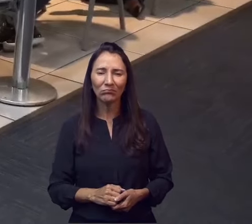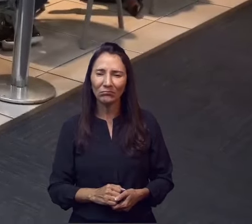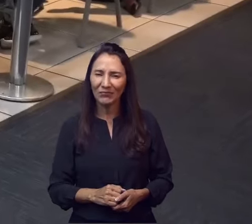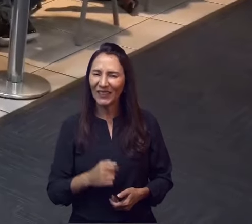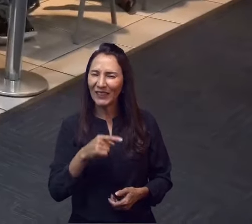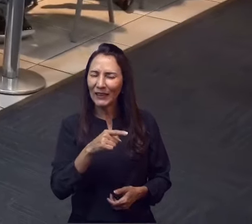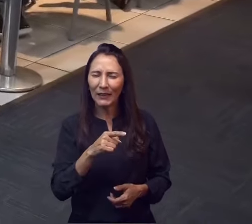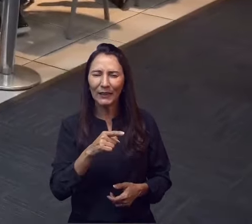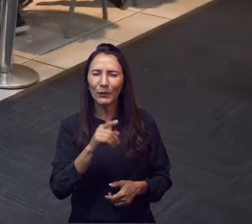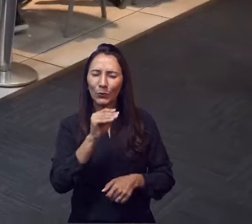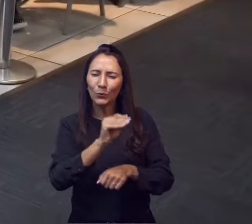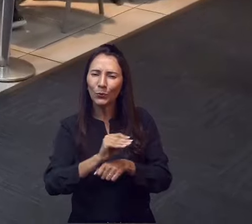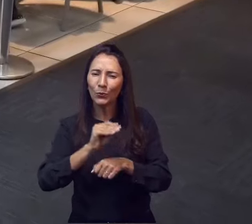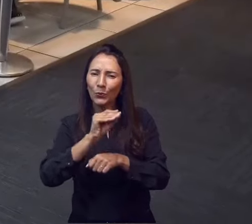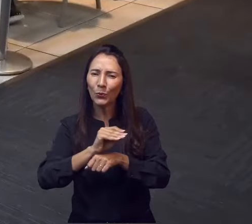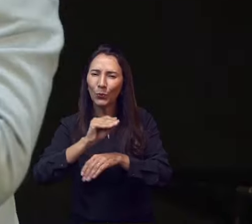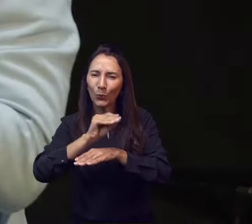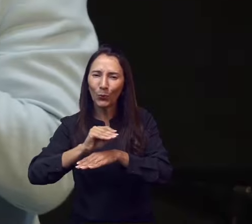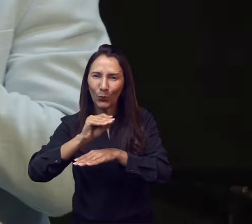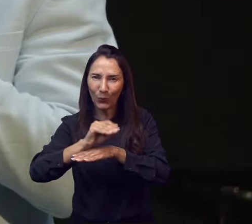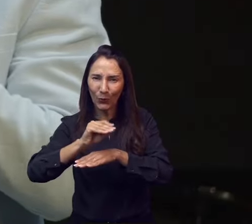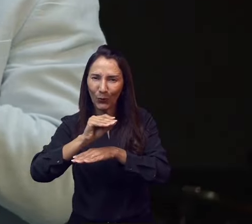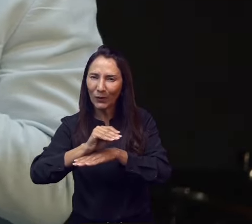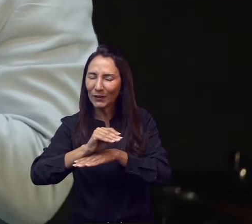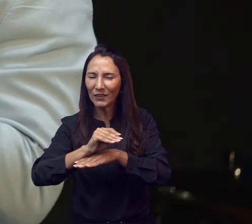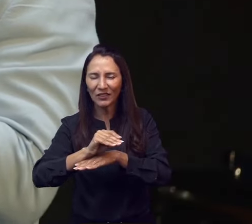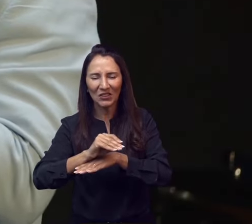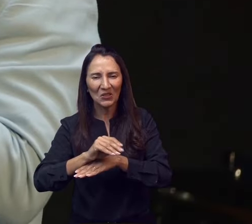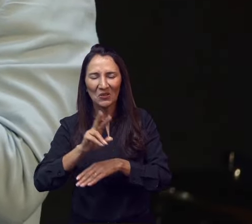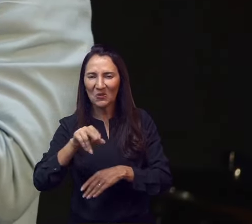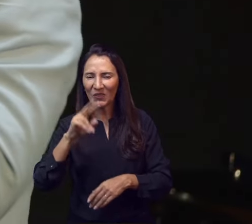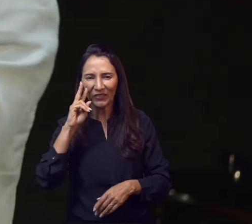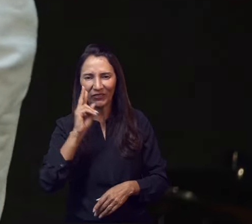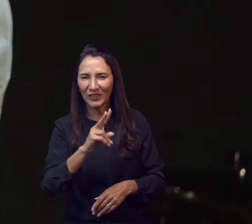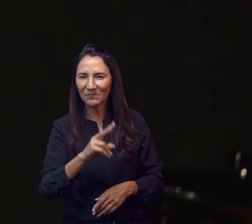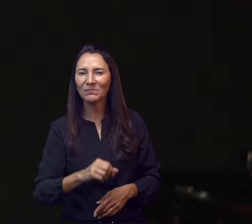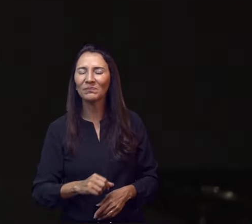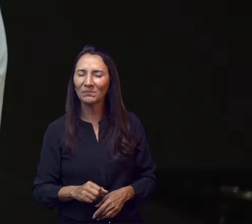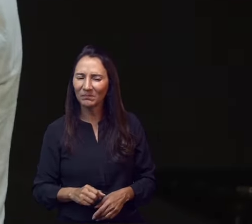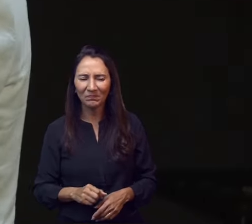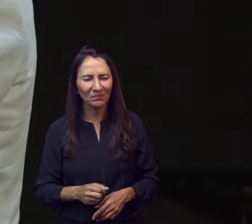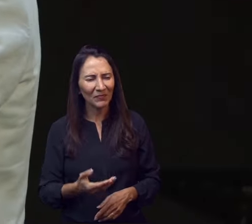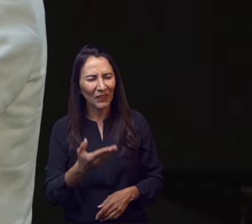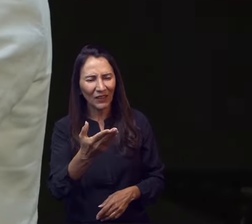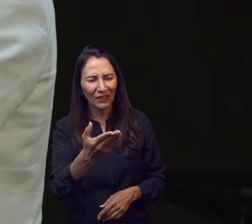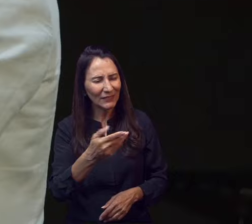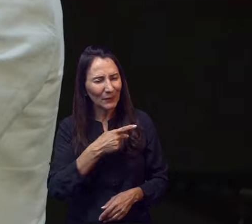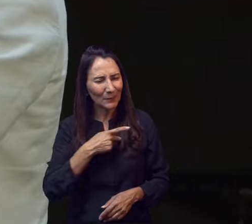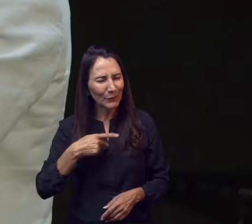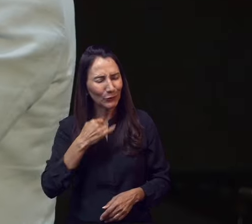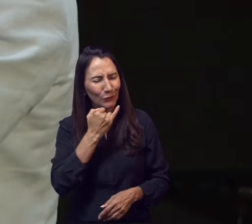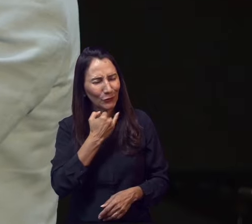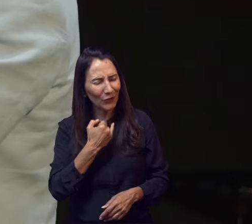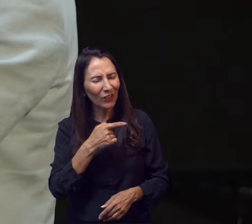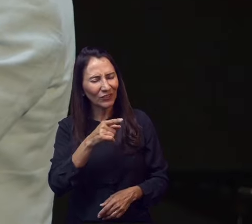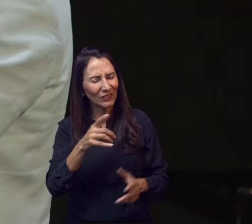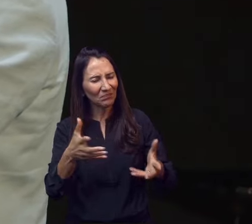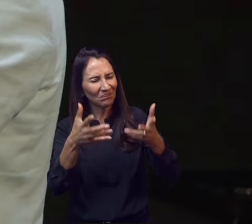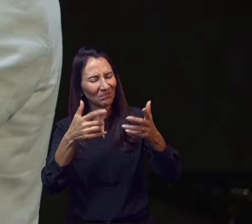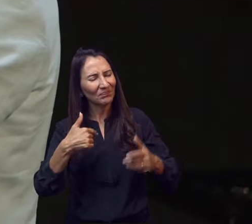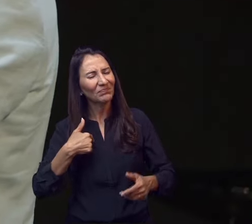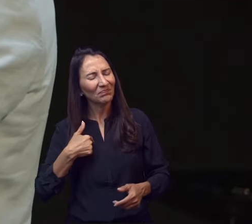apascentado igual ele numa igreja eu não conheço o senhor me inspira Pastor Jorge lá em